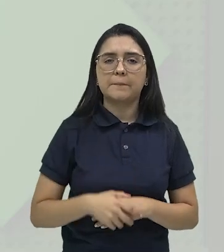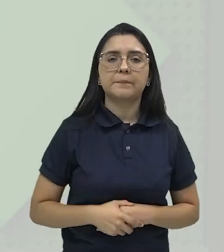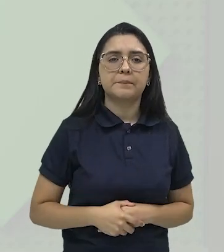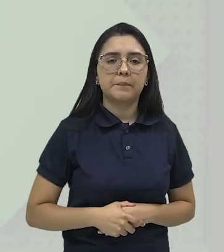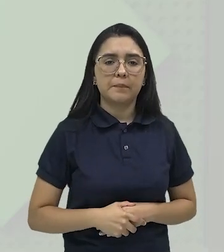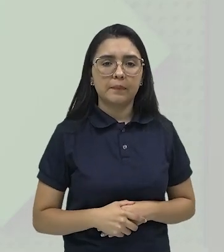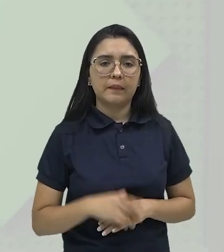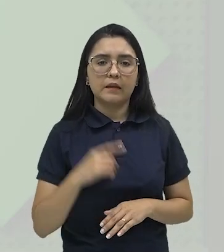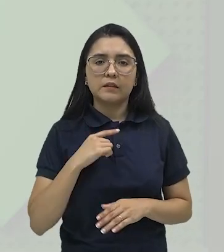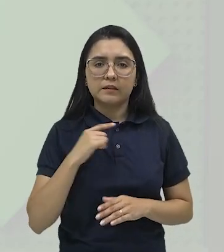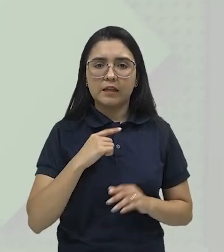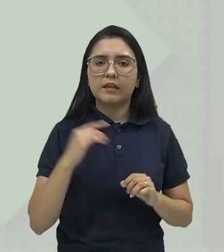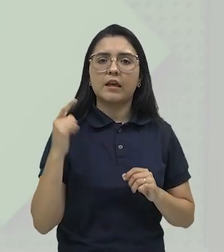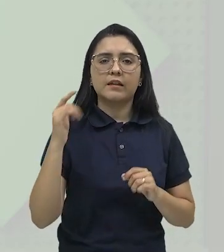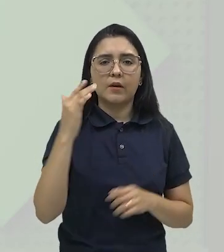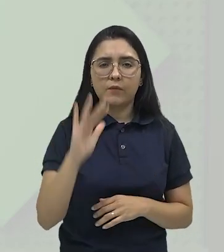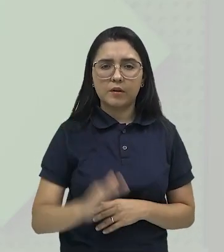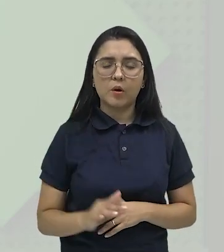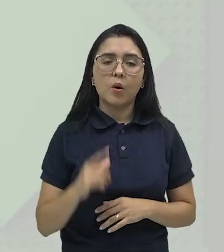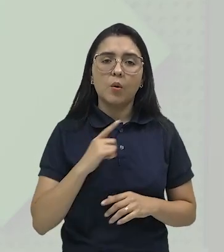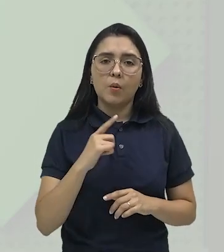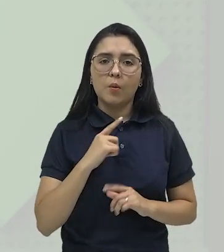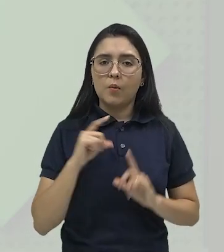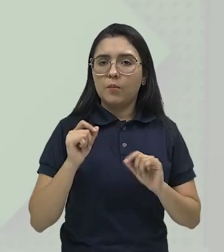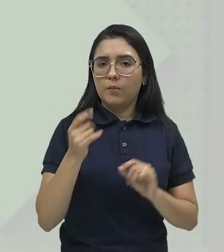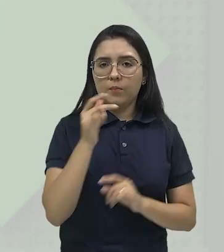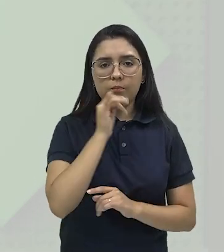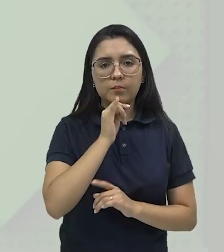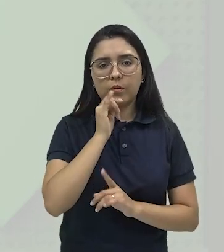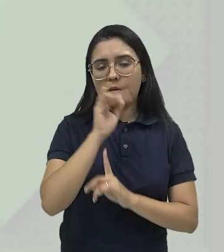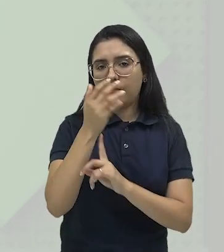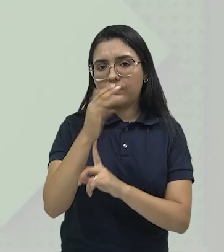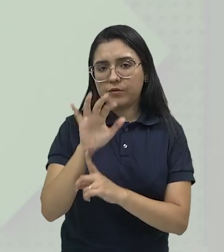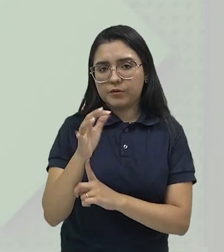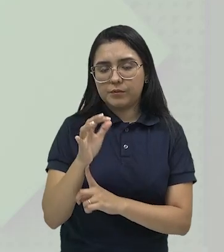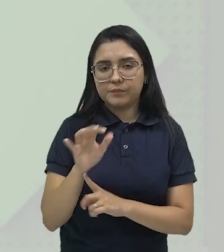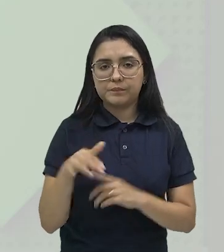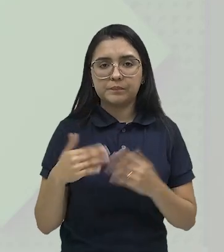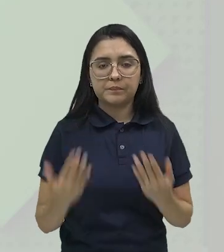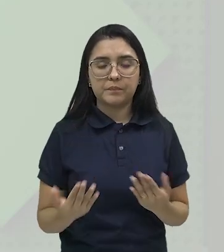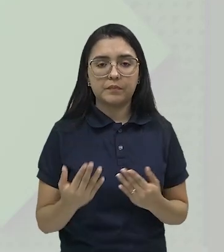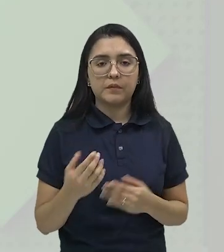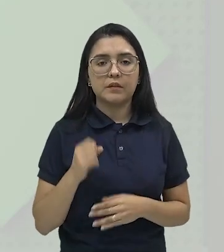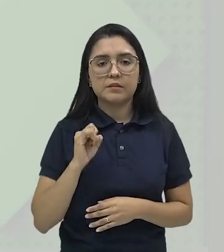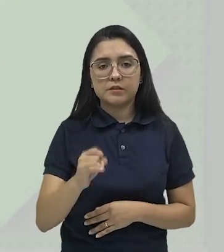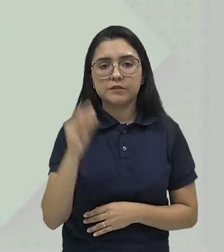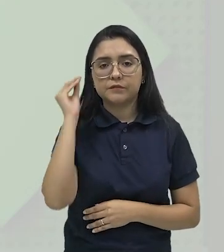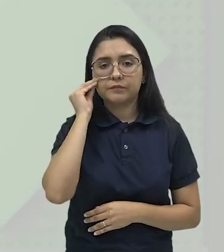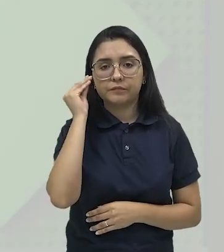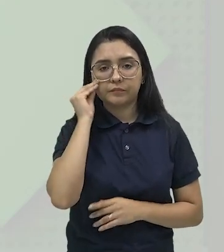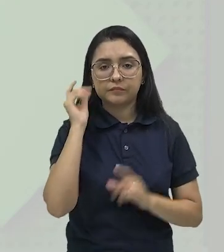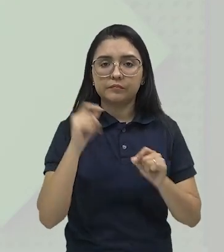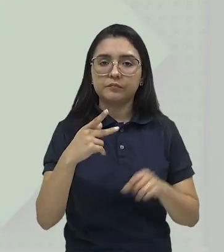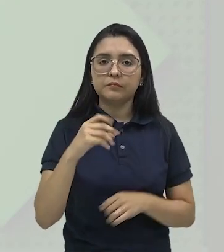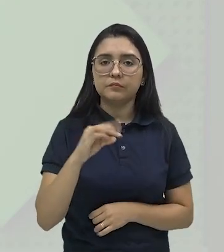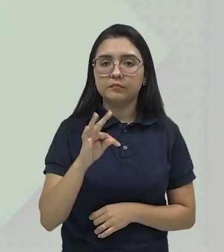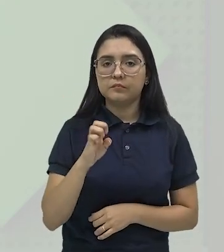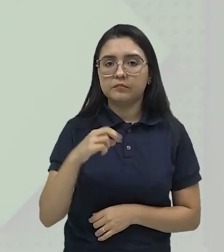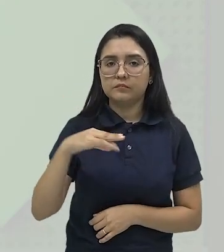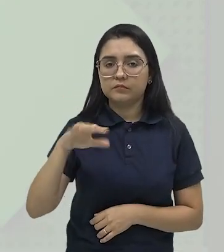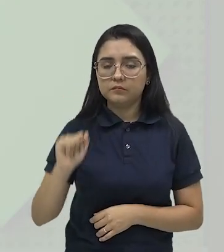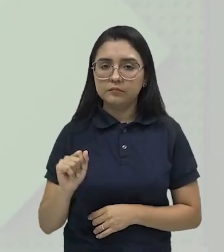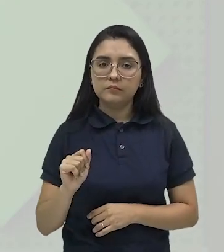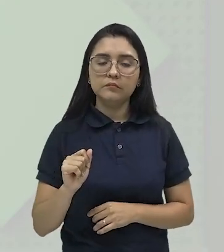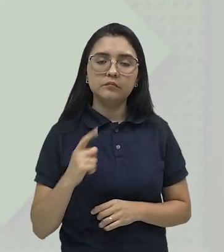aquele equipamento, né? Um ventilador, por exemplo. Se a gente observa que a potência dele em relação